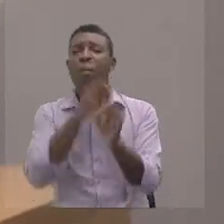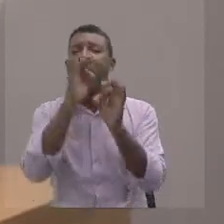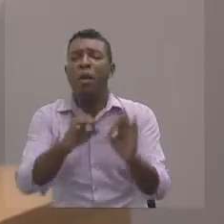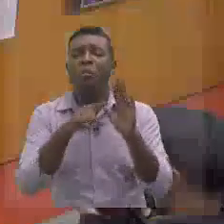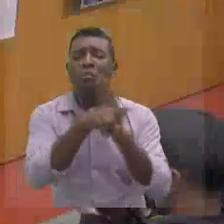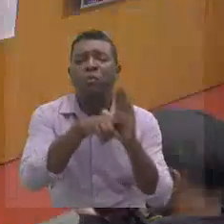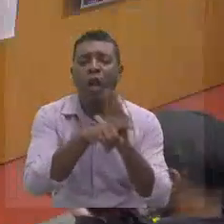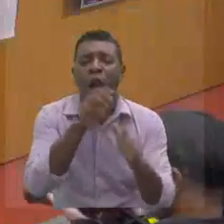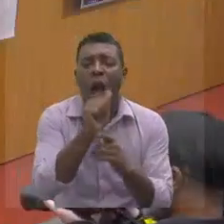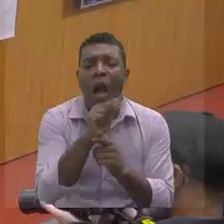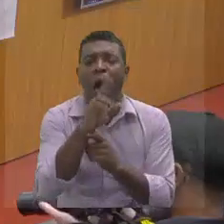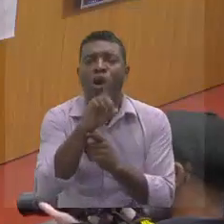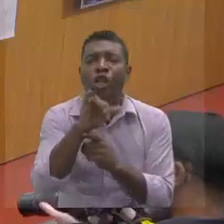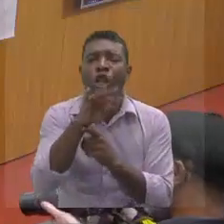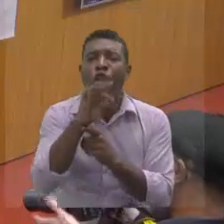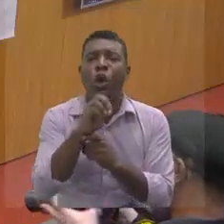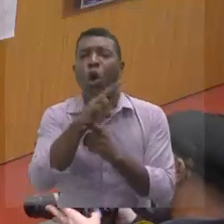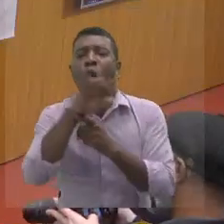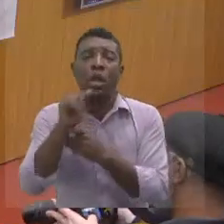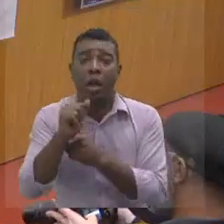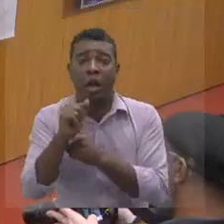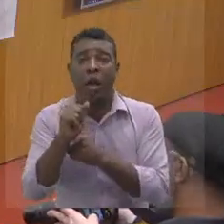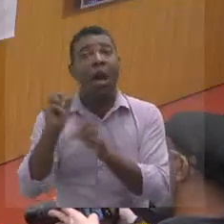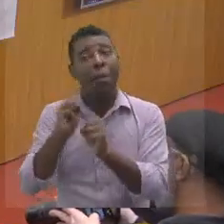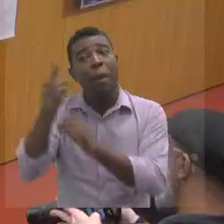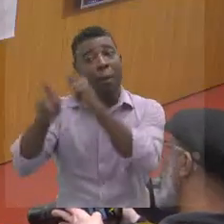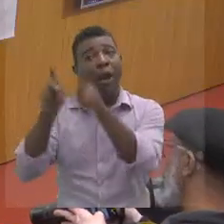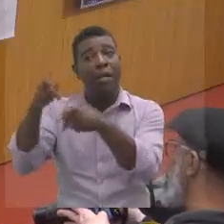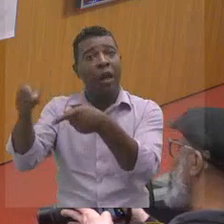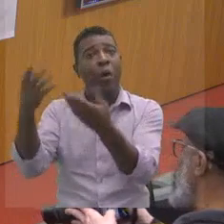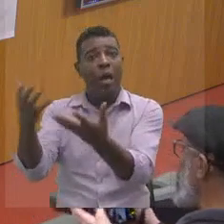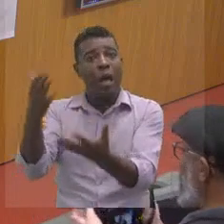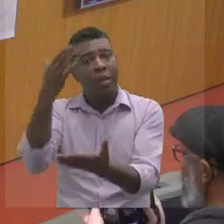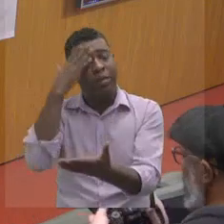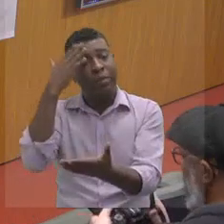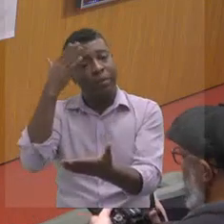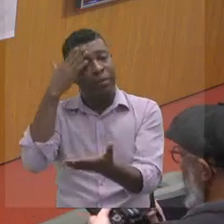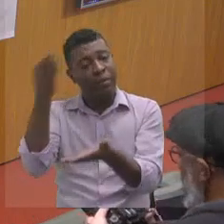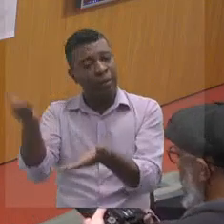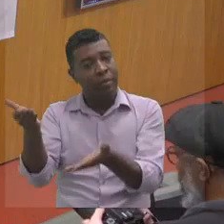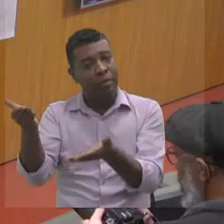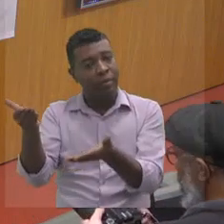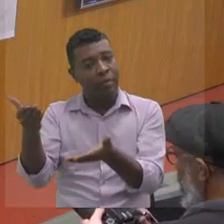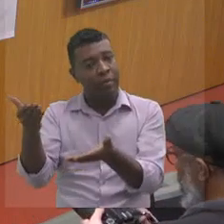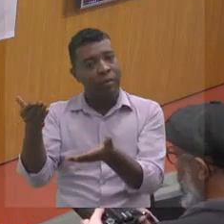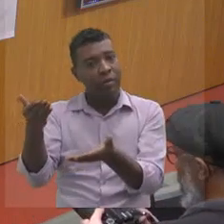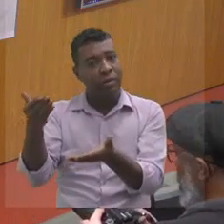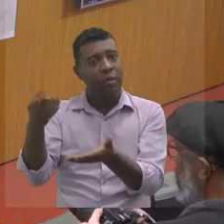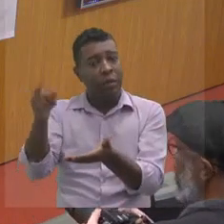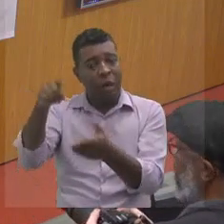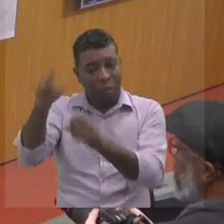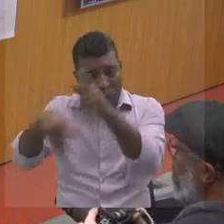Metropolitano a população quer saber mas mostrou que o sistema da forma como está é inauditável